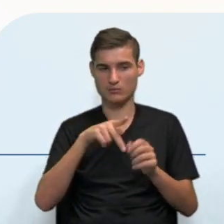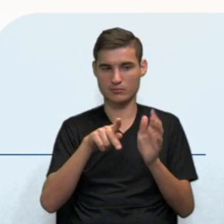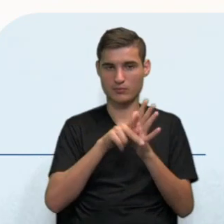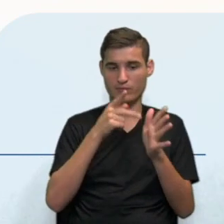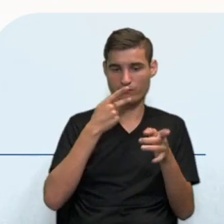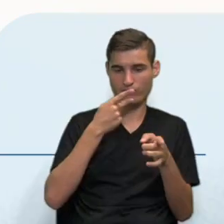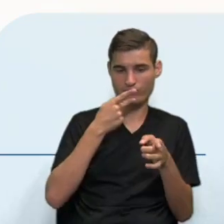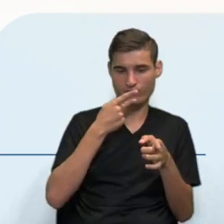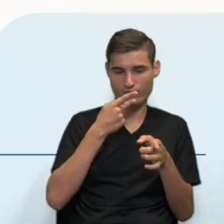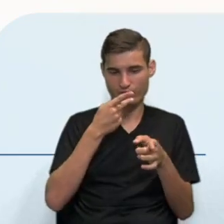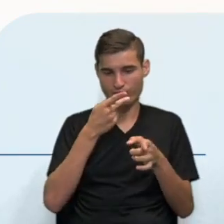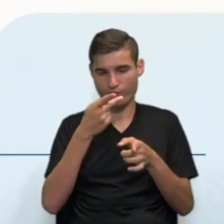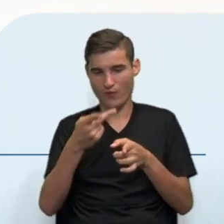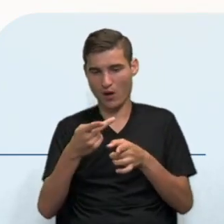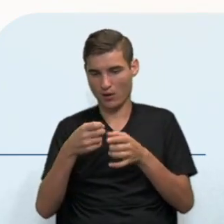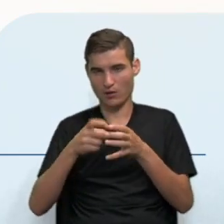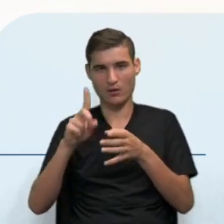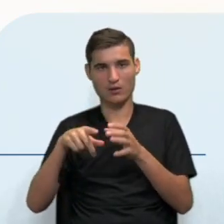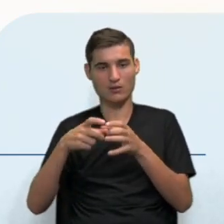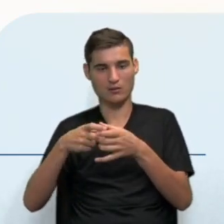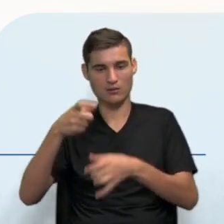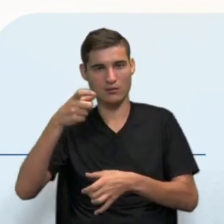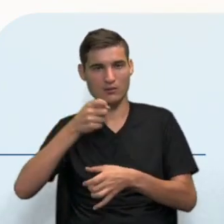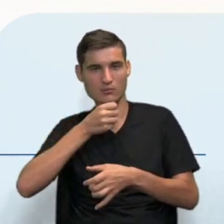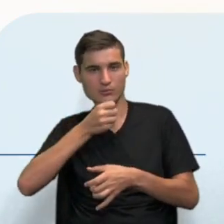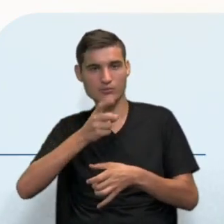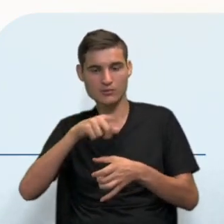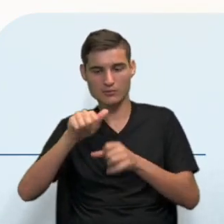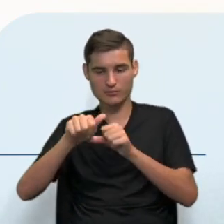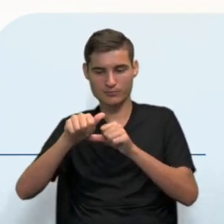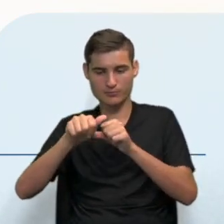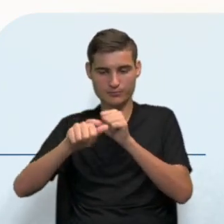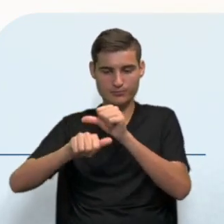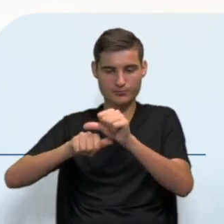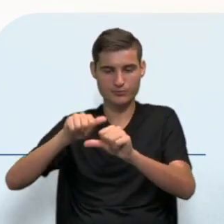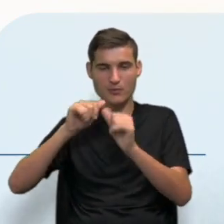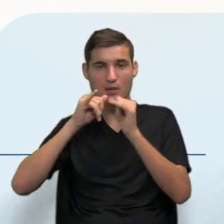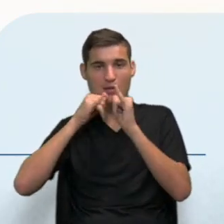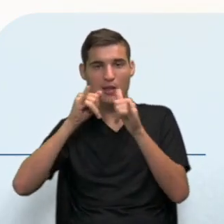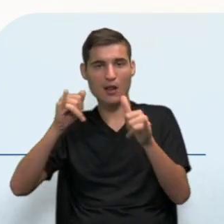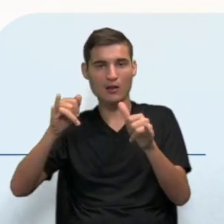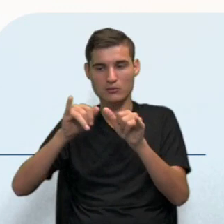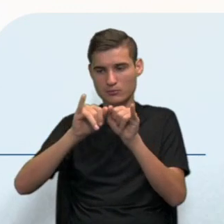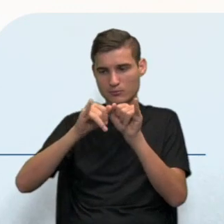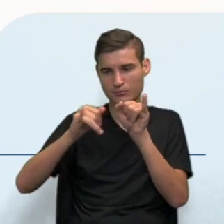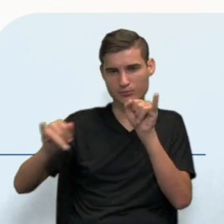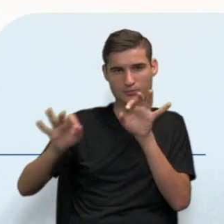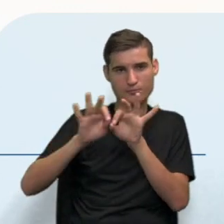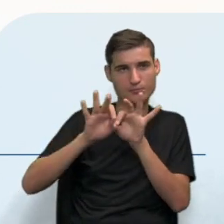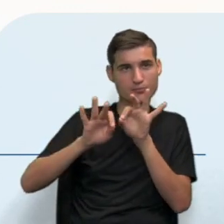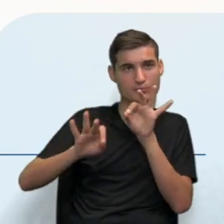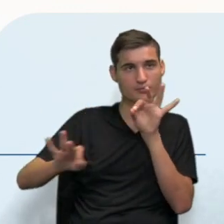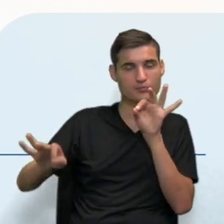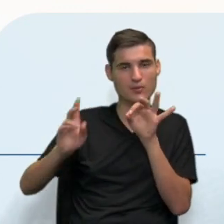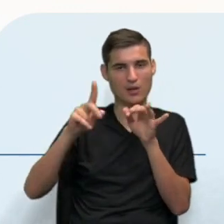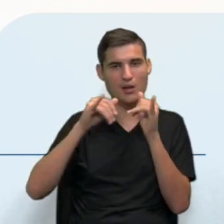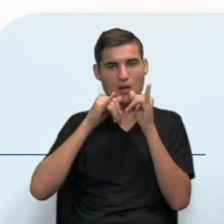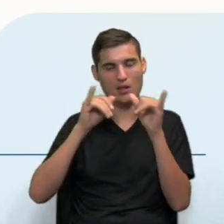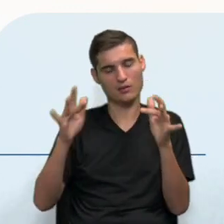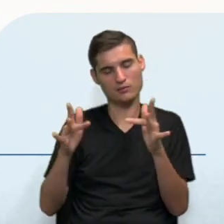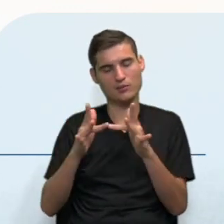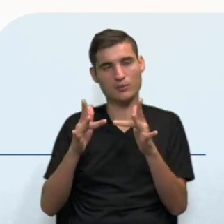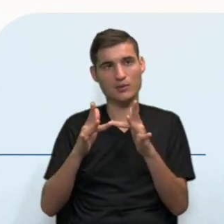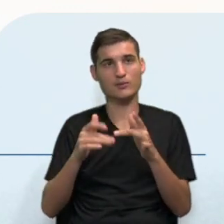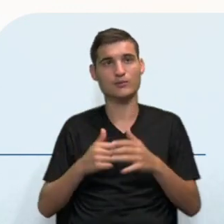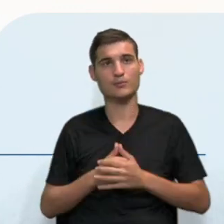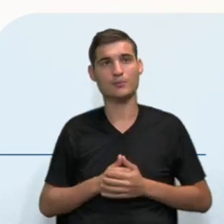é a função do transdutor. Transformar o sinal de uma grandeza para outra. Transformar a voz em sinal elétrico. E o